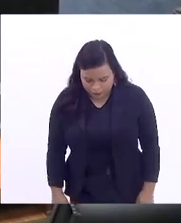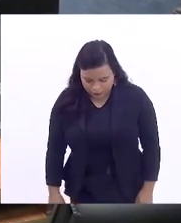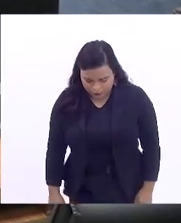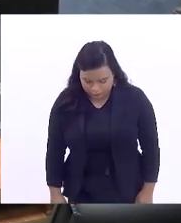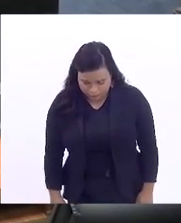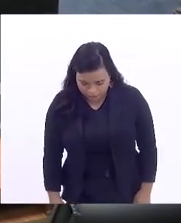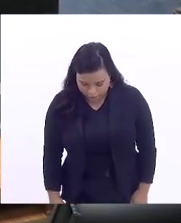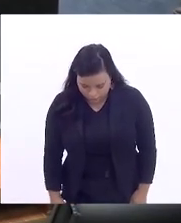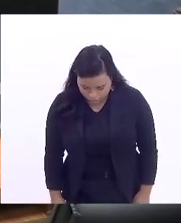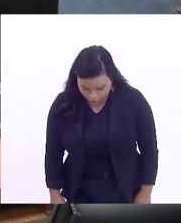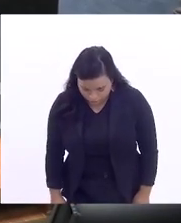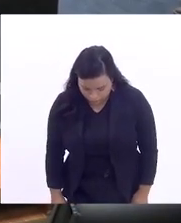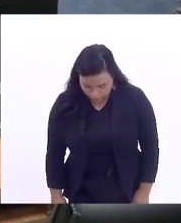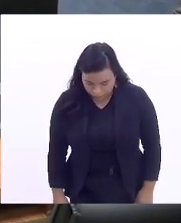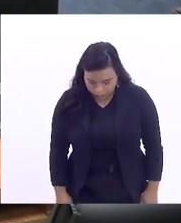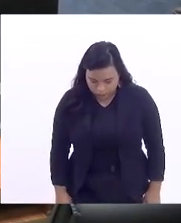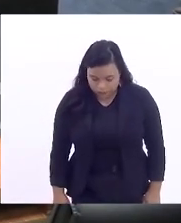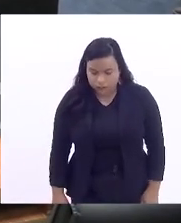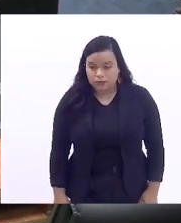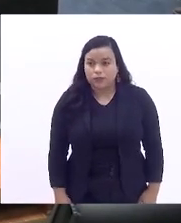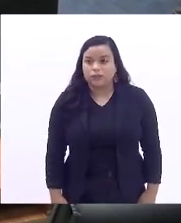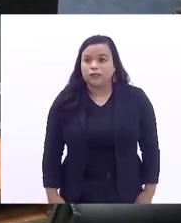E aí